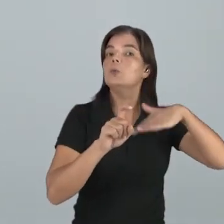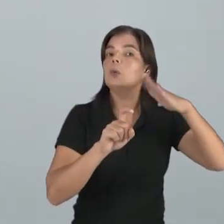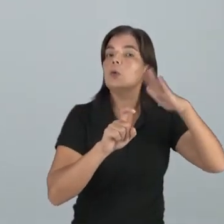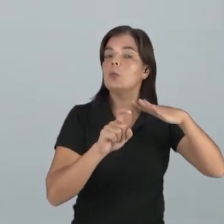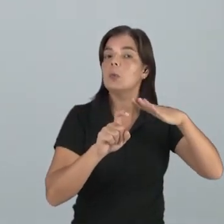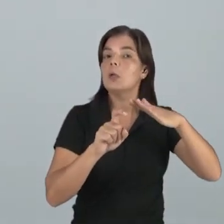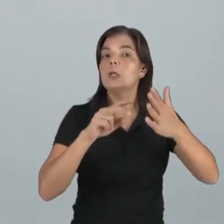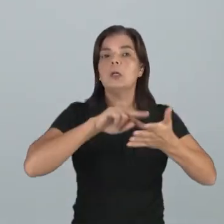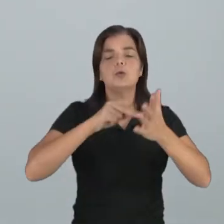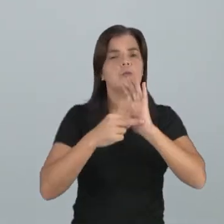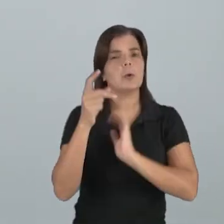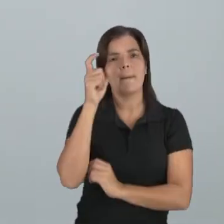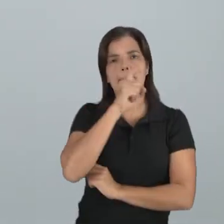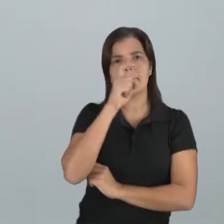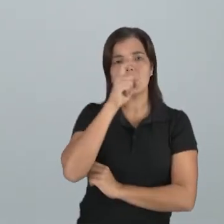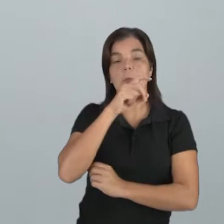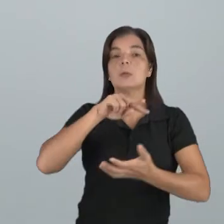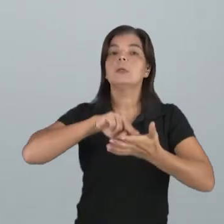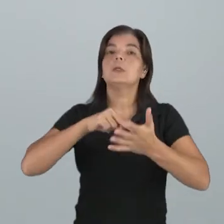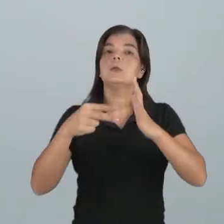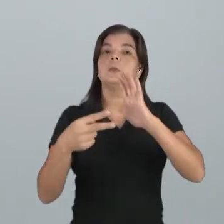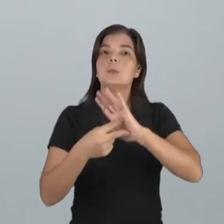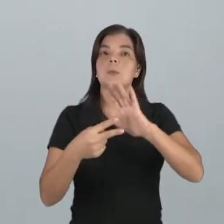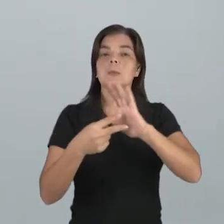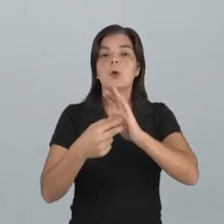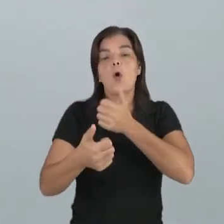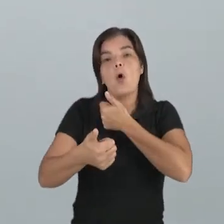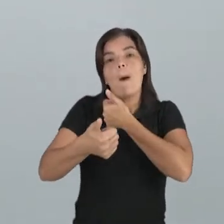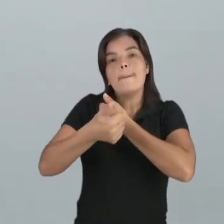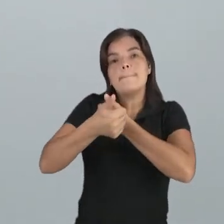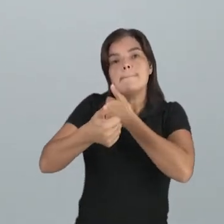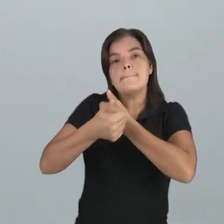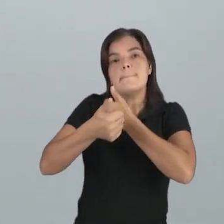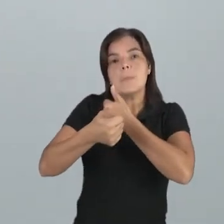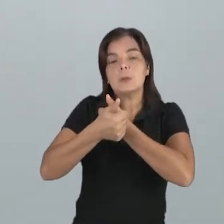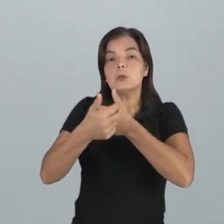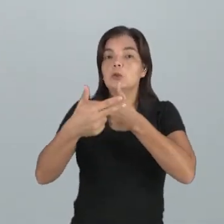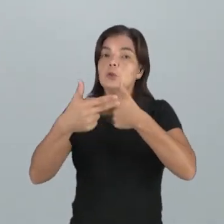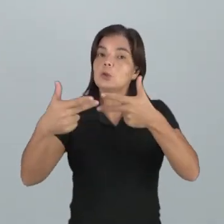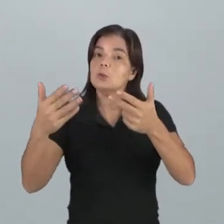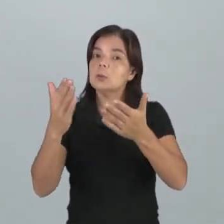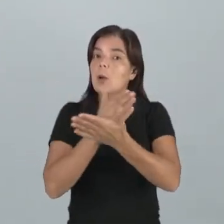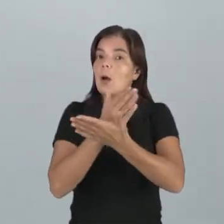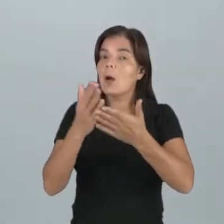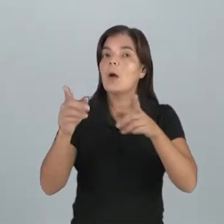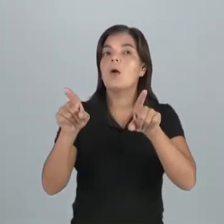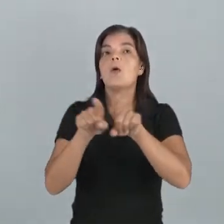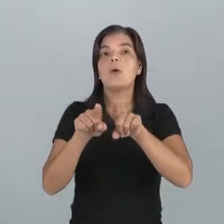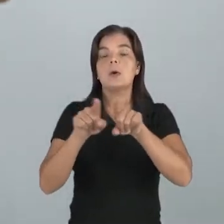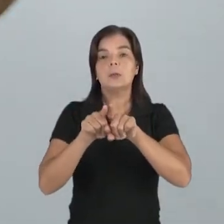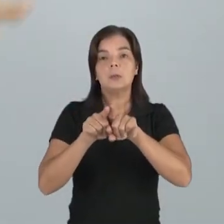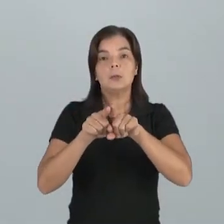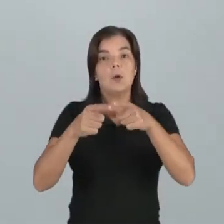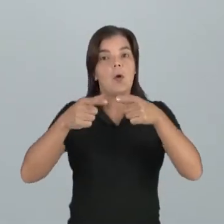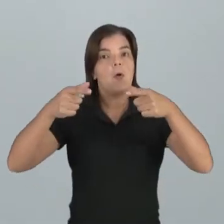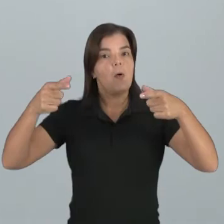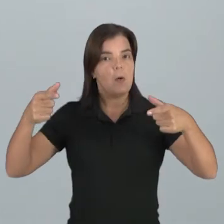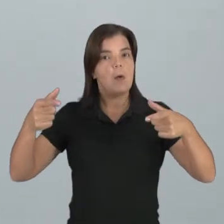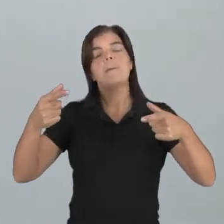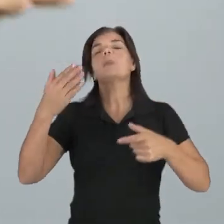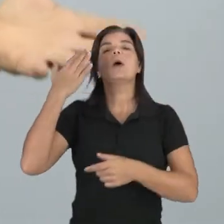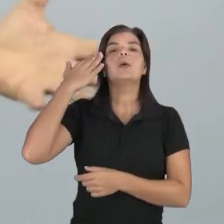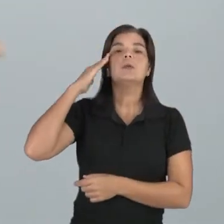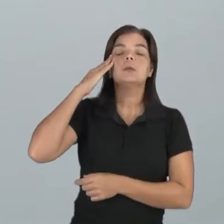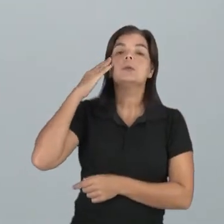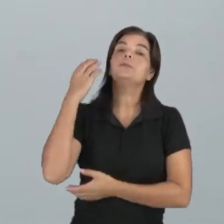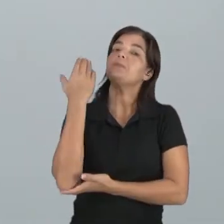significa mentira. Mito significa uma aproximação de certas coisas que são grandes demais para se compreender.